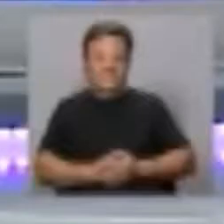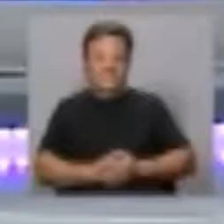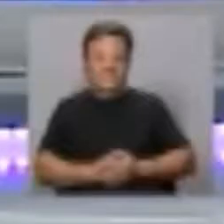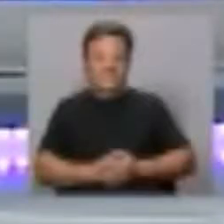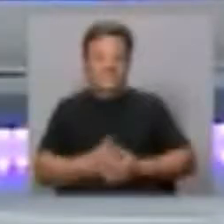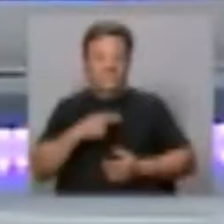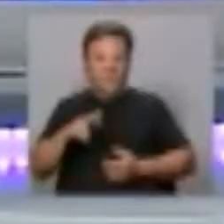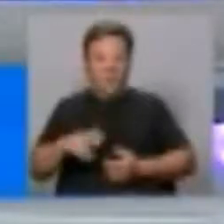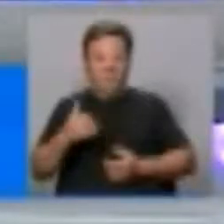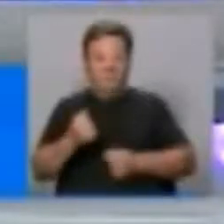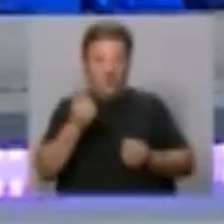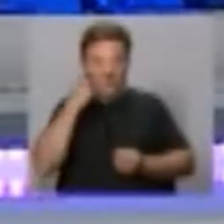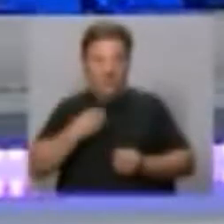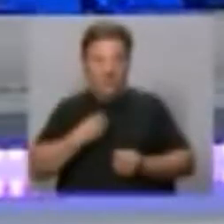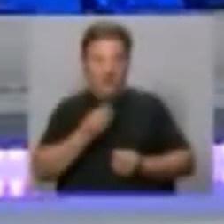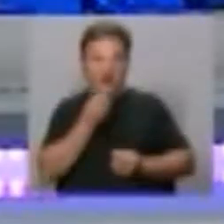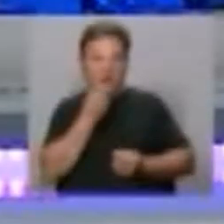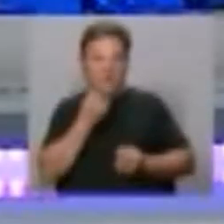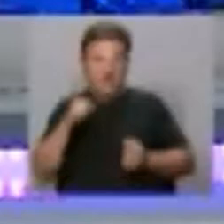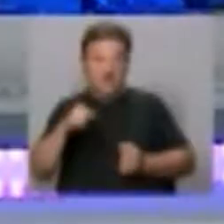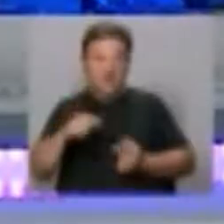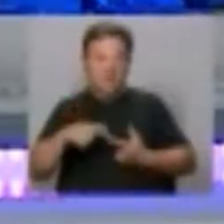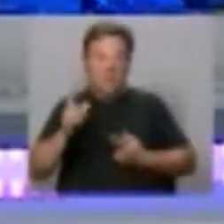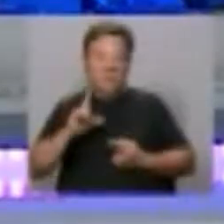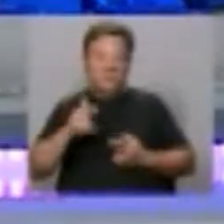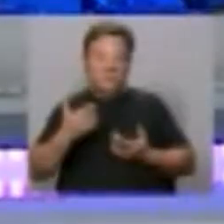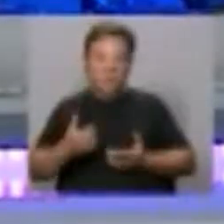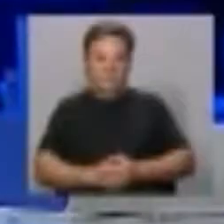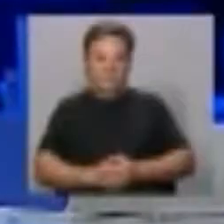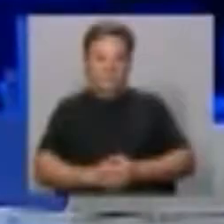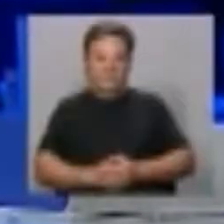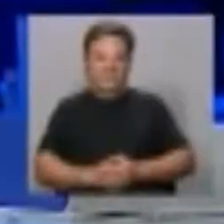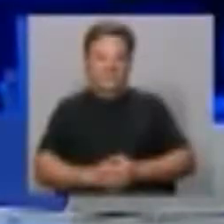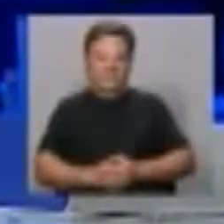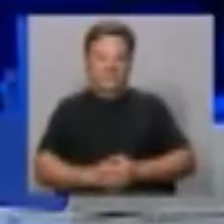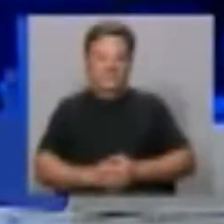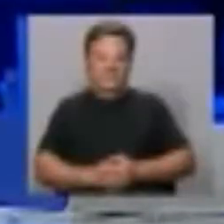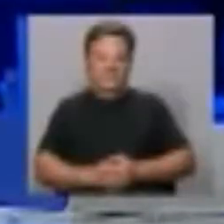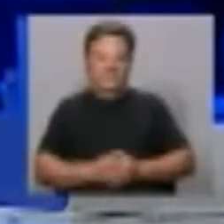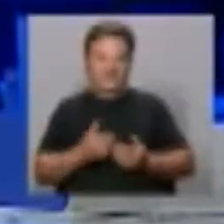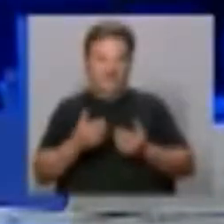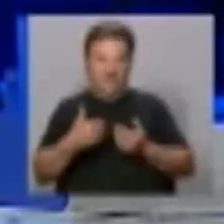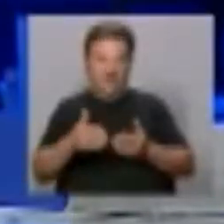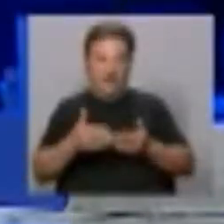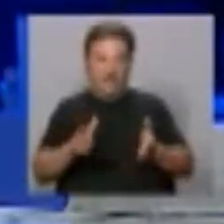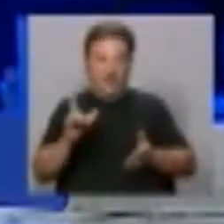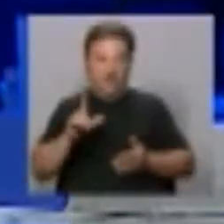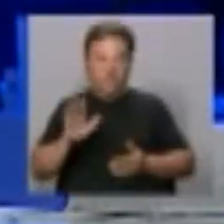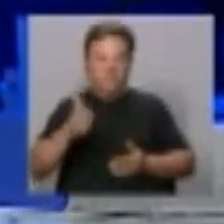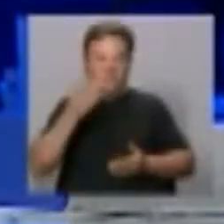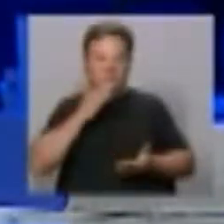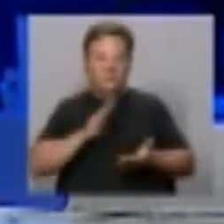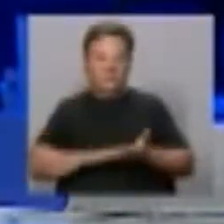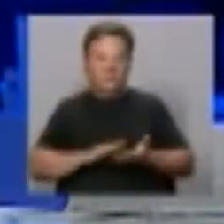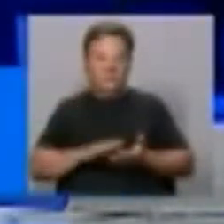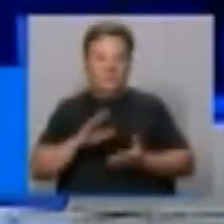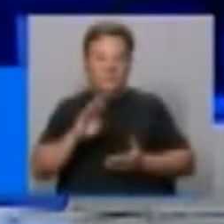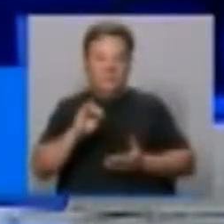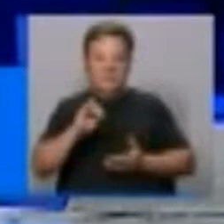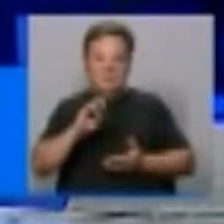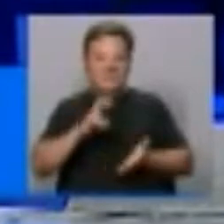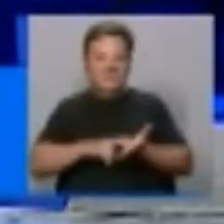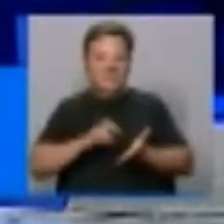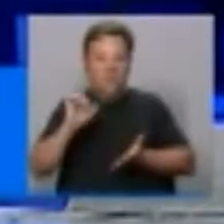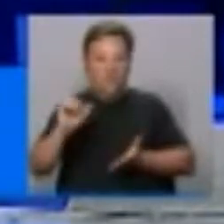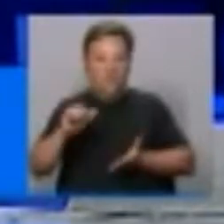de mais calor. Estão a fazer uma alimentação e em Lisboa estão a surgir soluções. Vai abrir em Lisboa o primeiro restaurante sírio em Portugal.